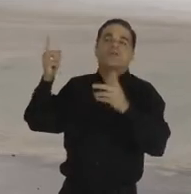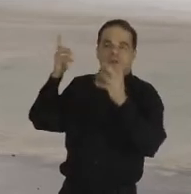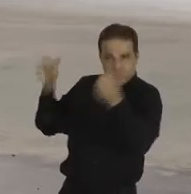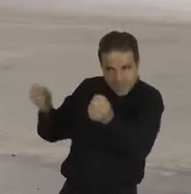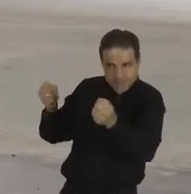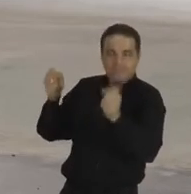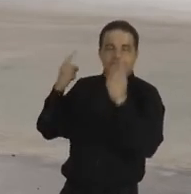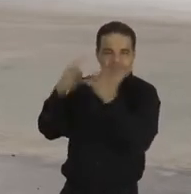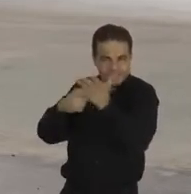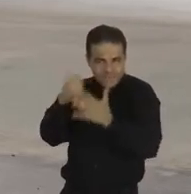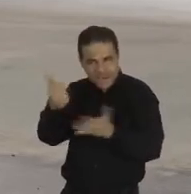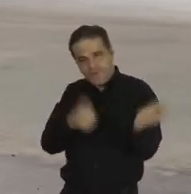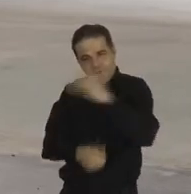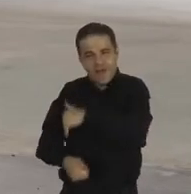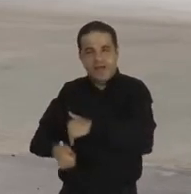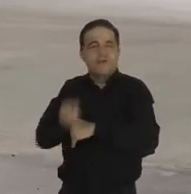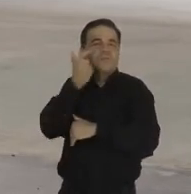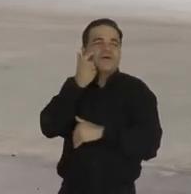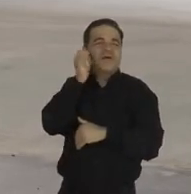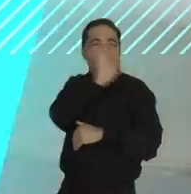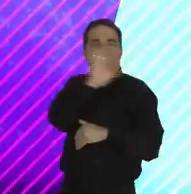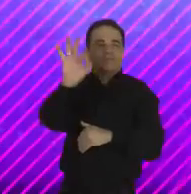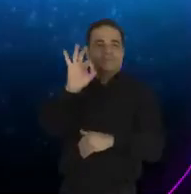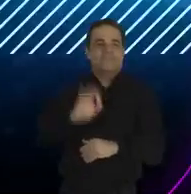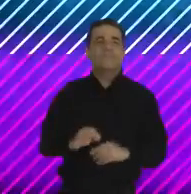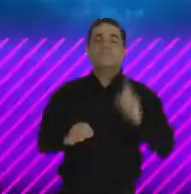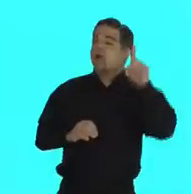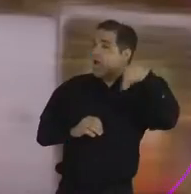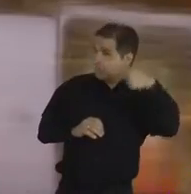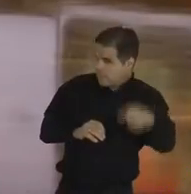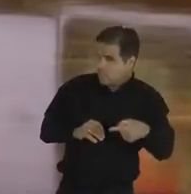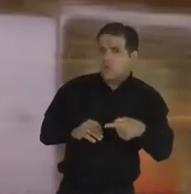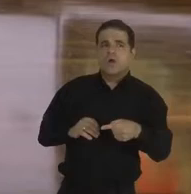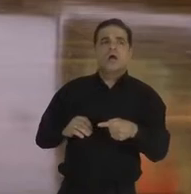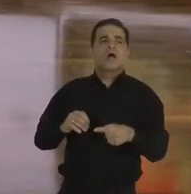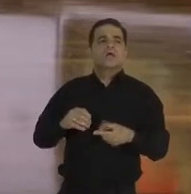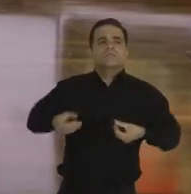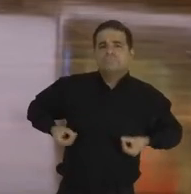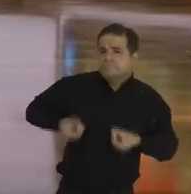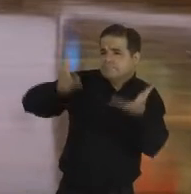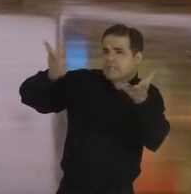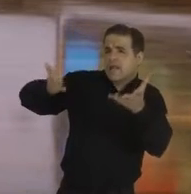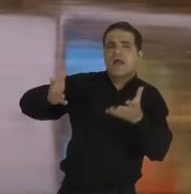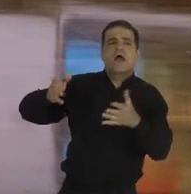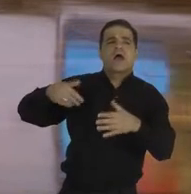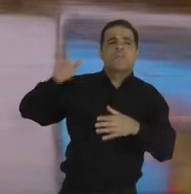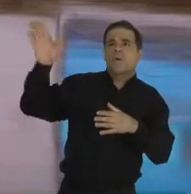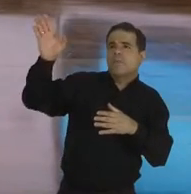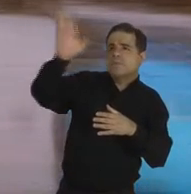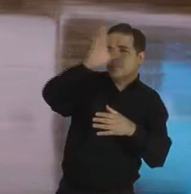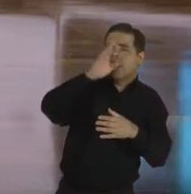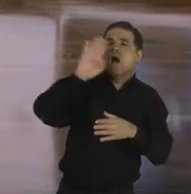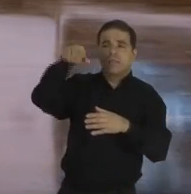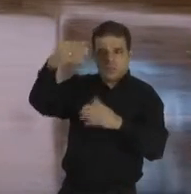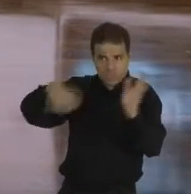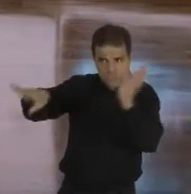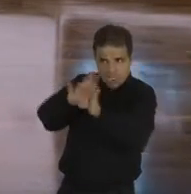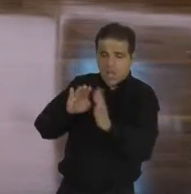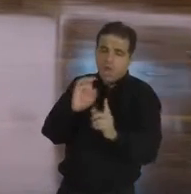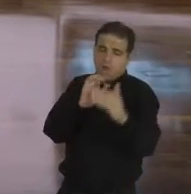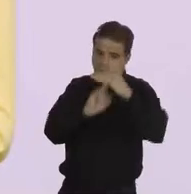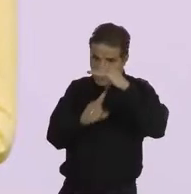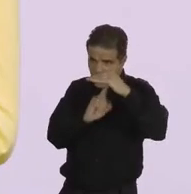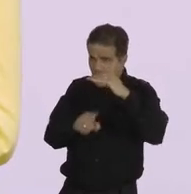dentro vamos embora depois de fazer muitas entregas Eu imagino que vai chegar o momento em que o cliente